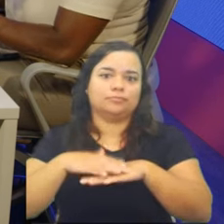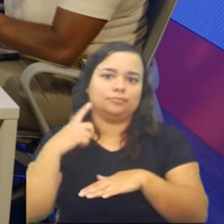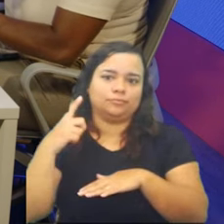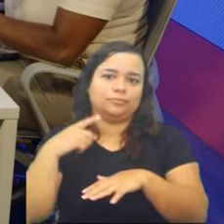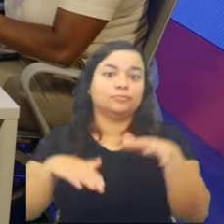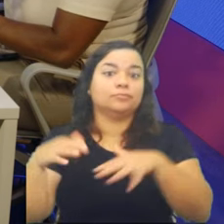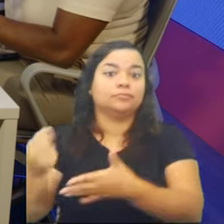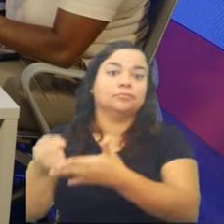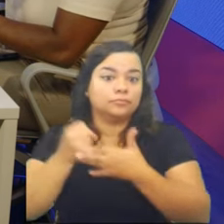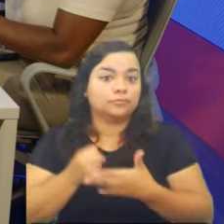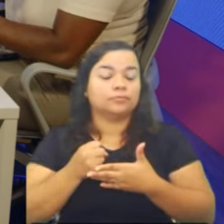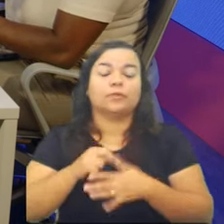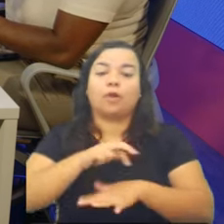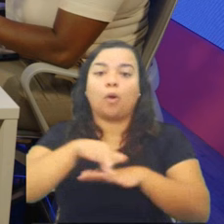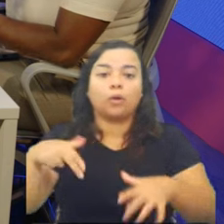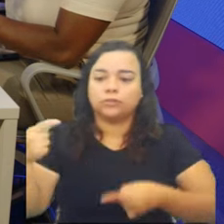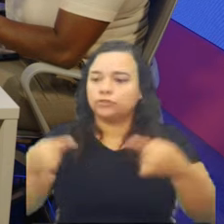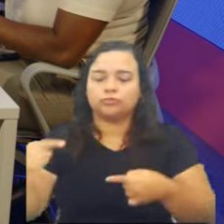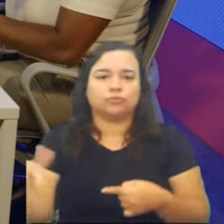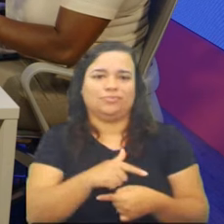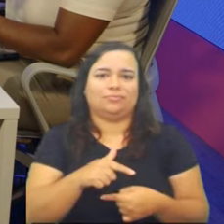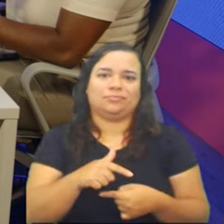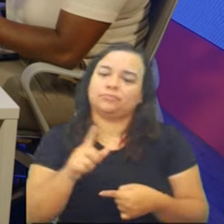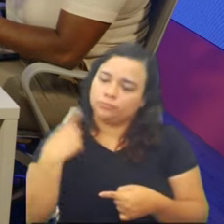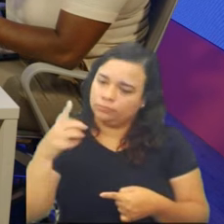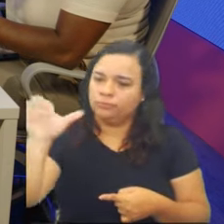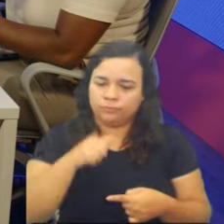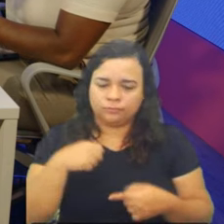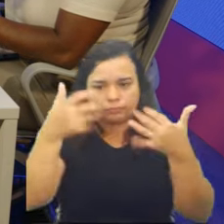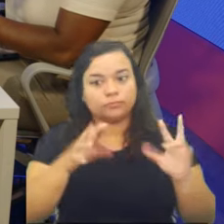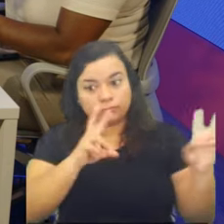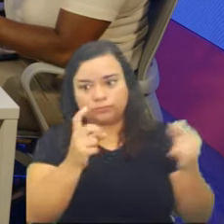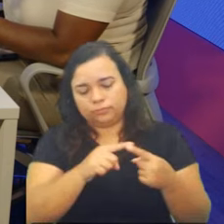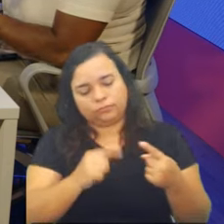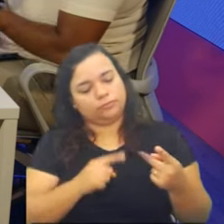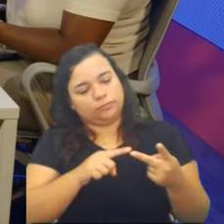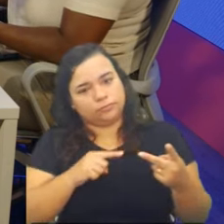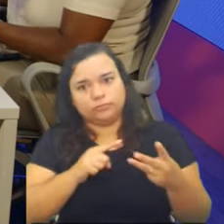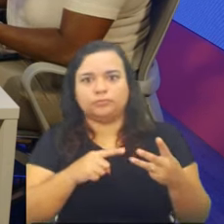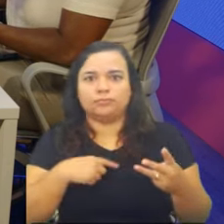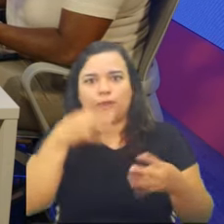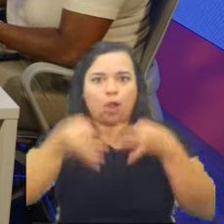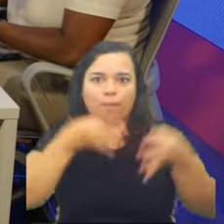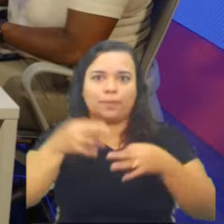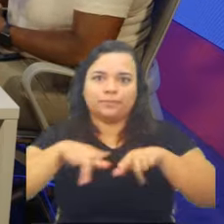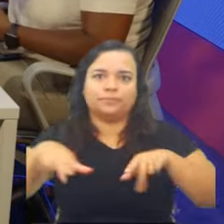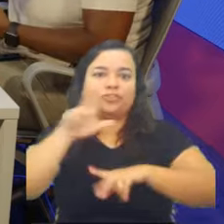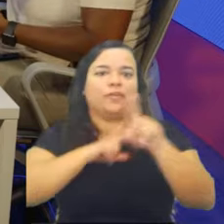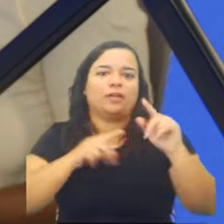você trazer às vezes agendas que não é discutida é trazer outros olhar dentro da